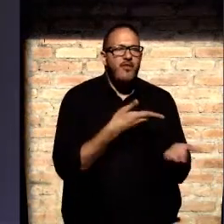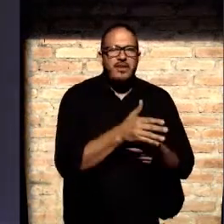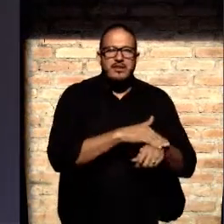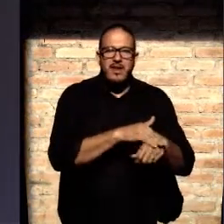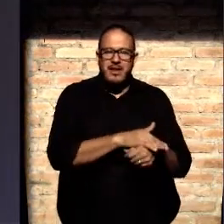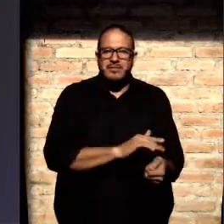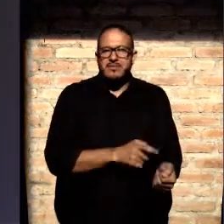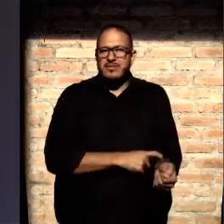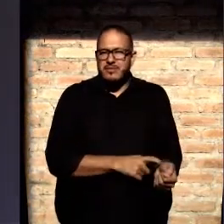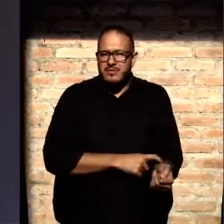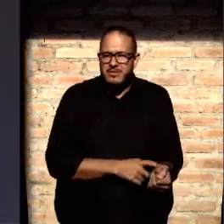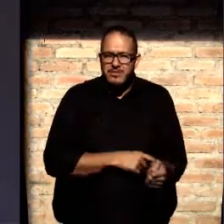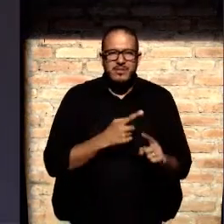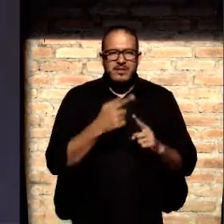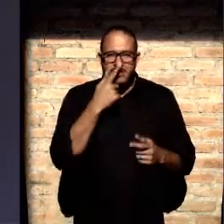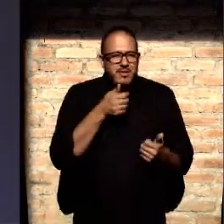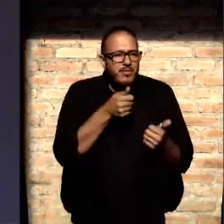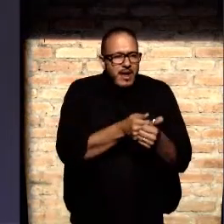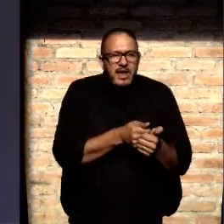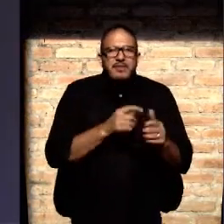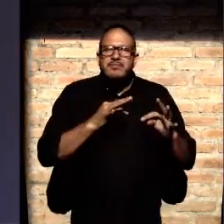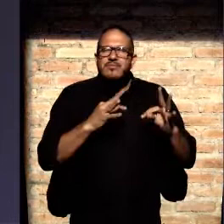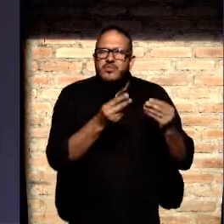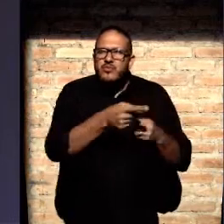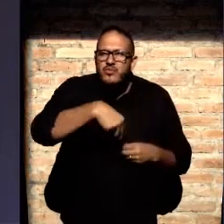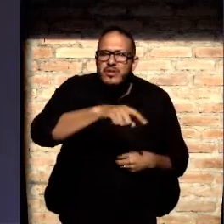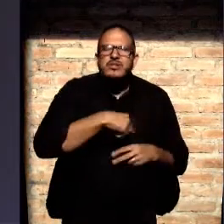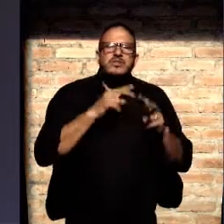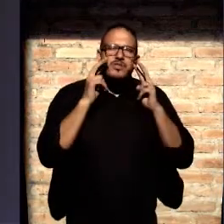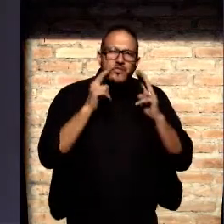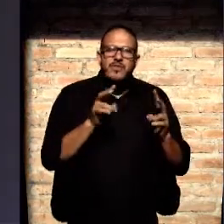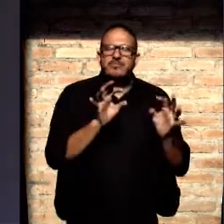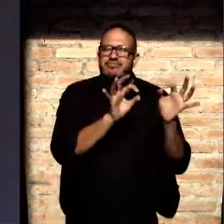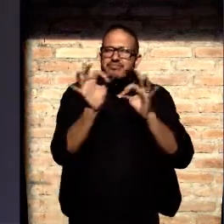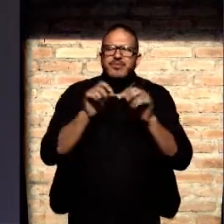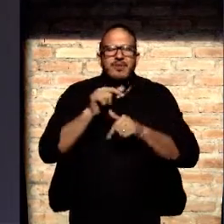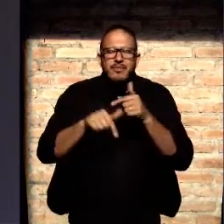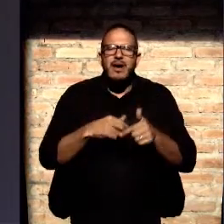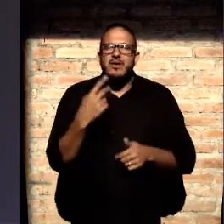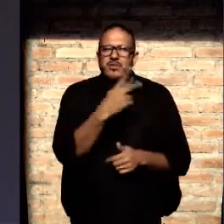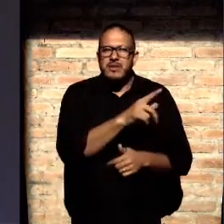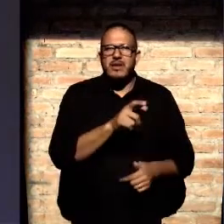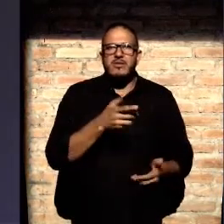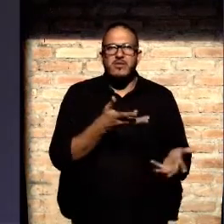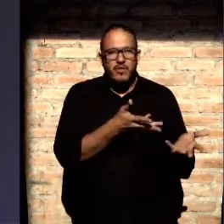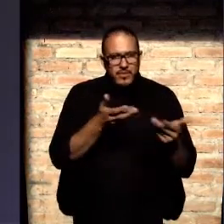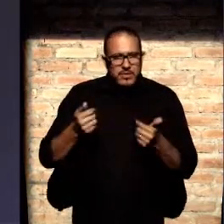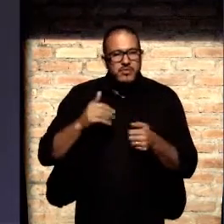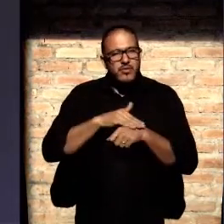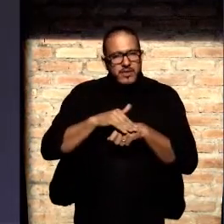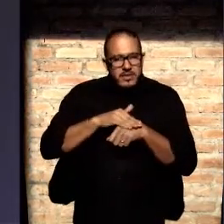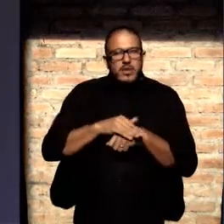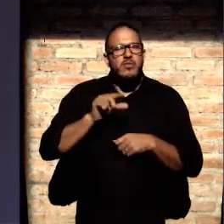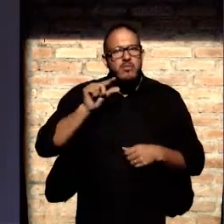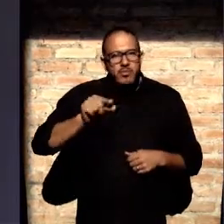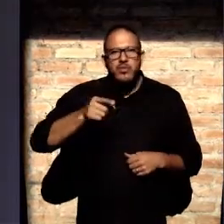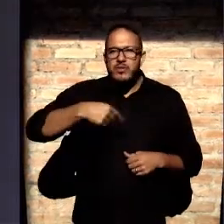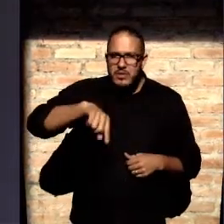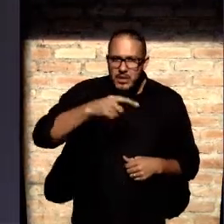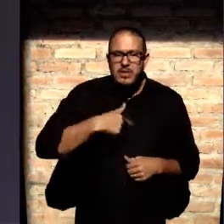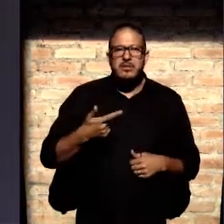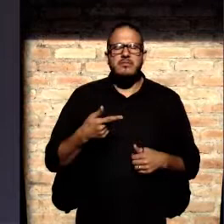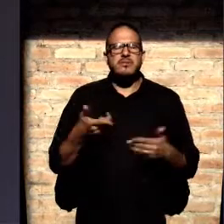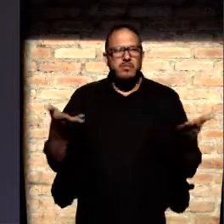bacana a gente se sente tão próximo dela de tanto que a gente assiste os trabalhos em casa tá aqui pra falar um pouco pra gente dessa